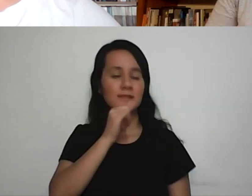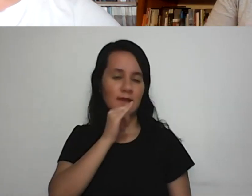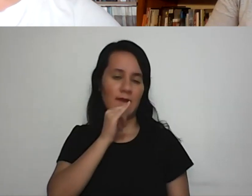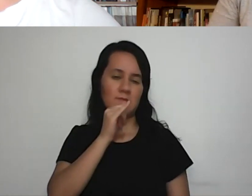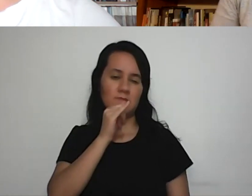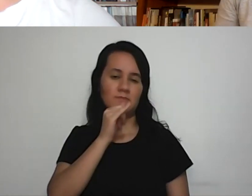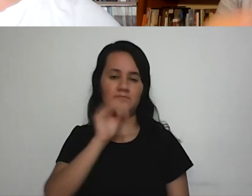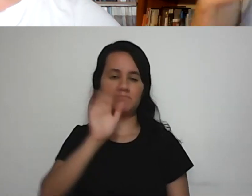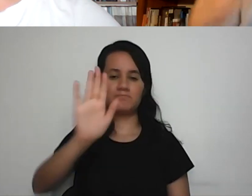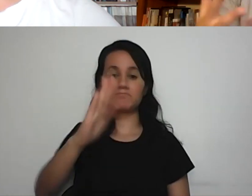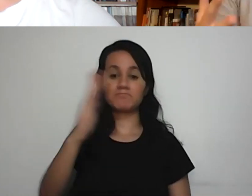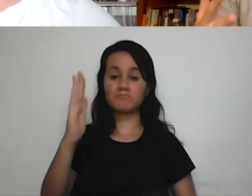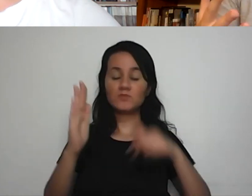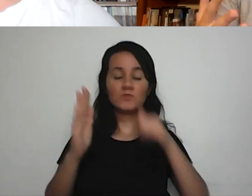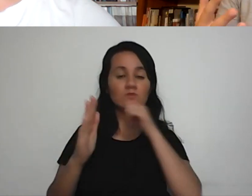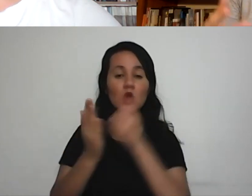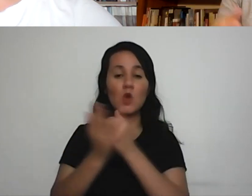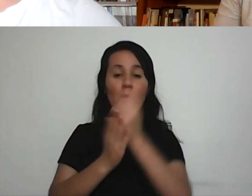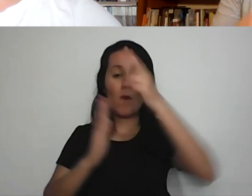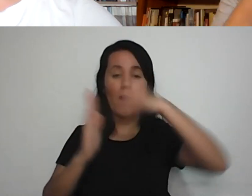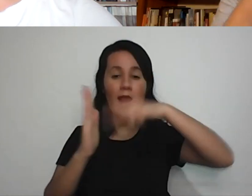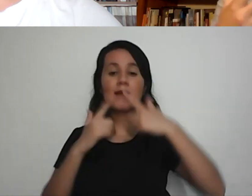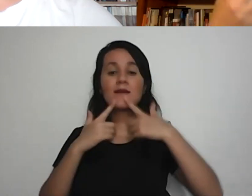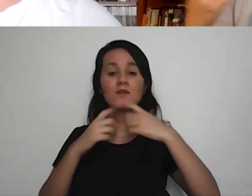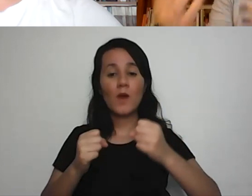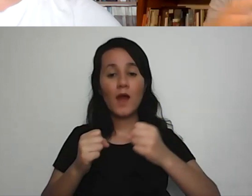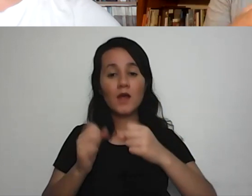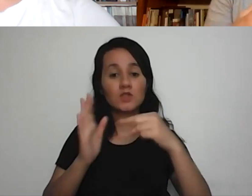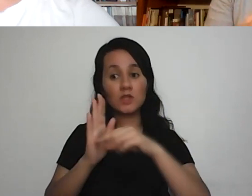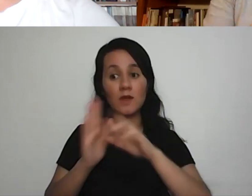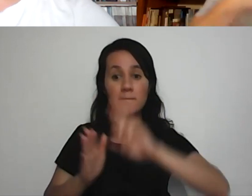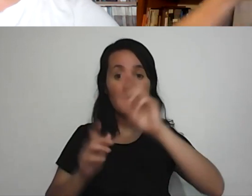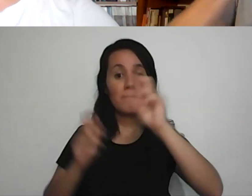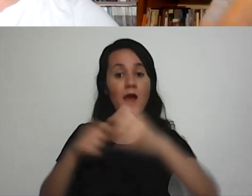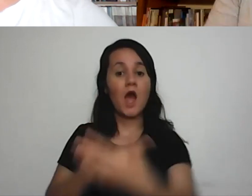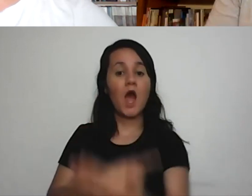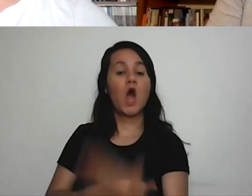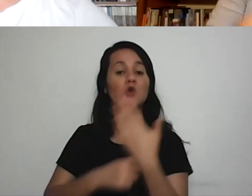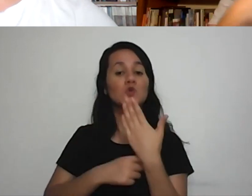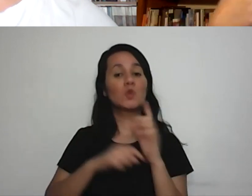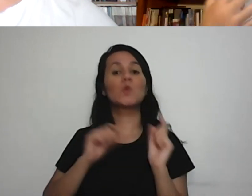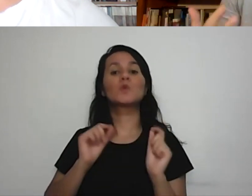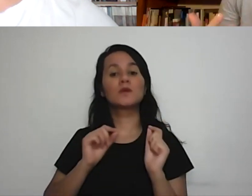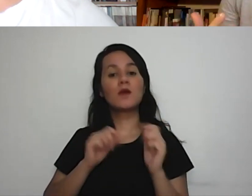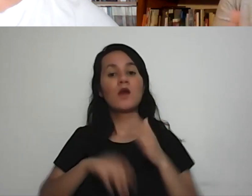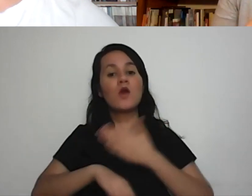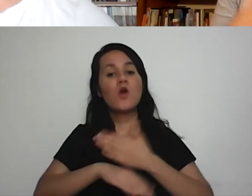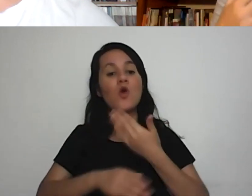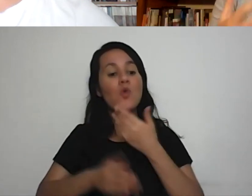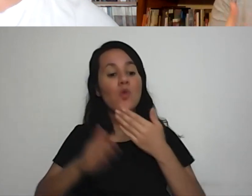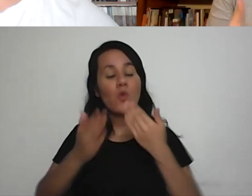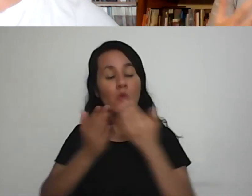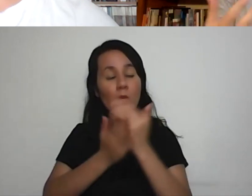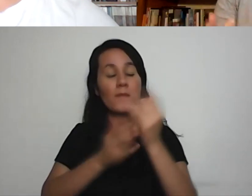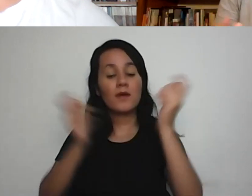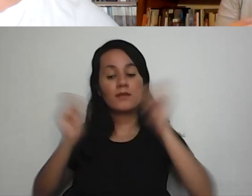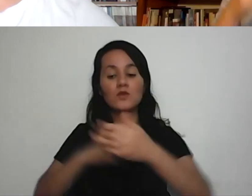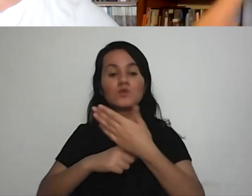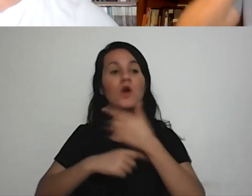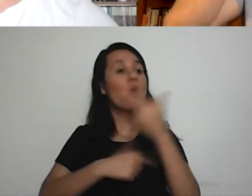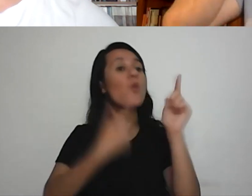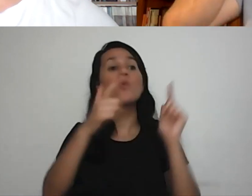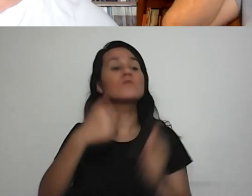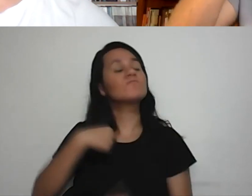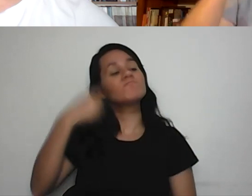uma linguagem específica, que essa seja uma porta de entrada, mas que a curadoria te ajude, a partir dela, a chegar em outros lugares, às vezes